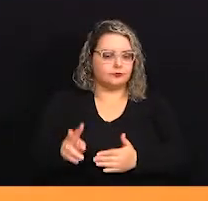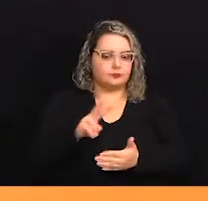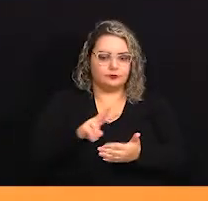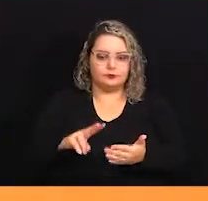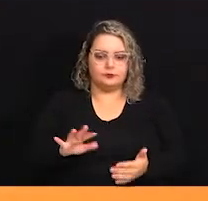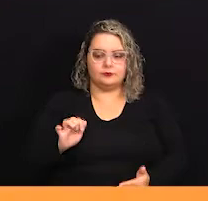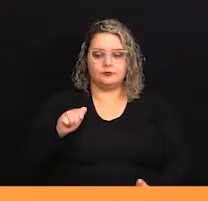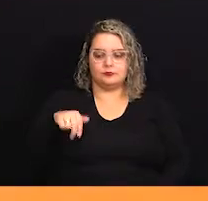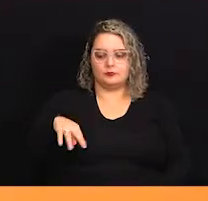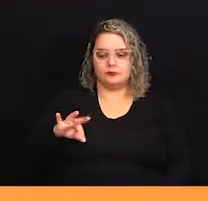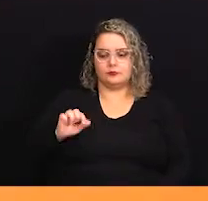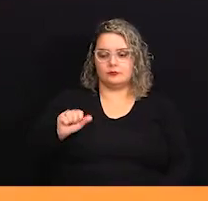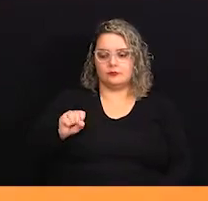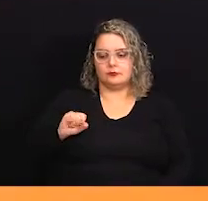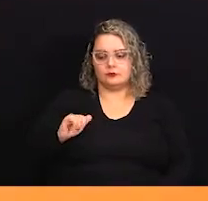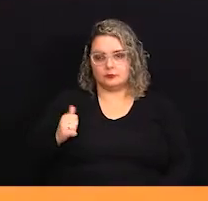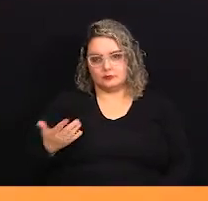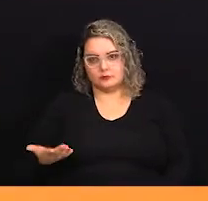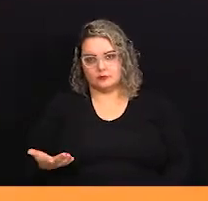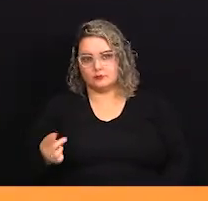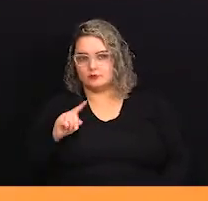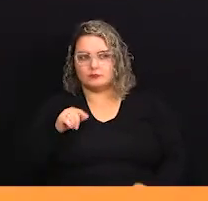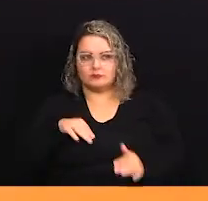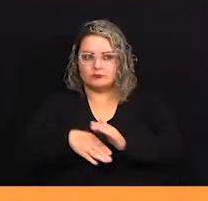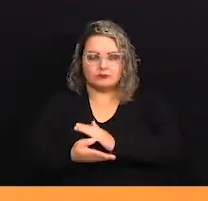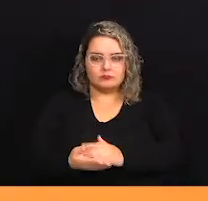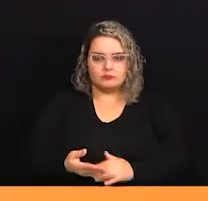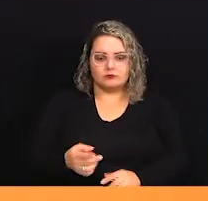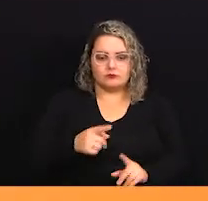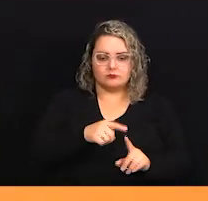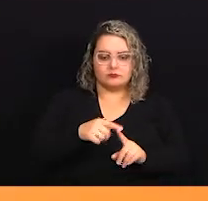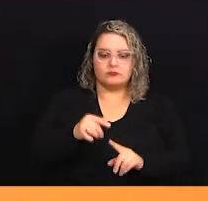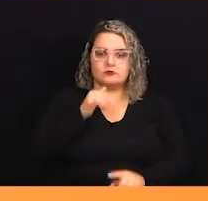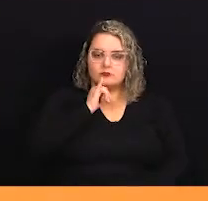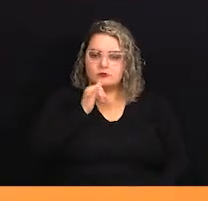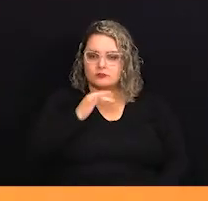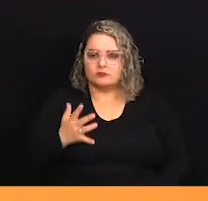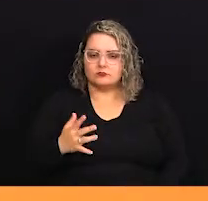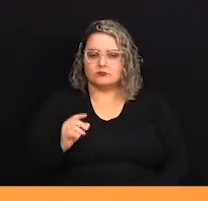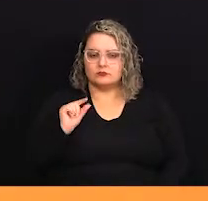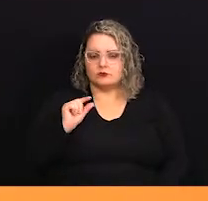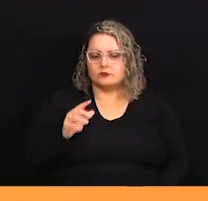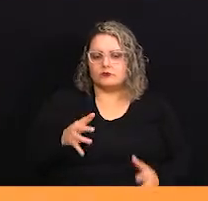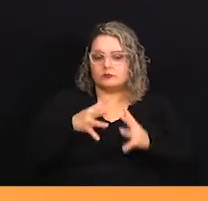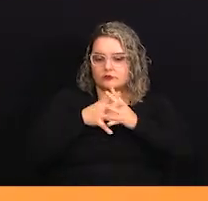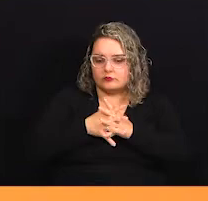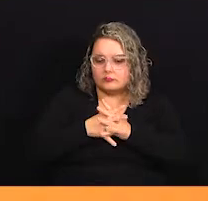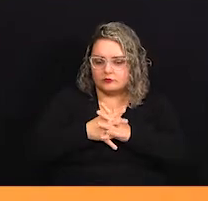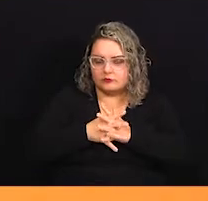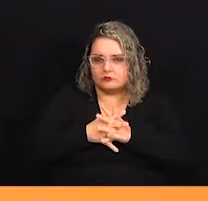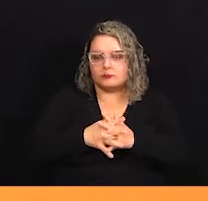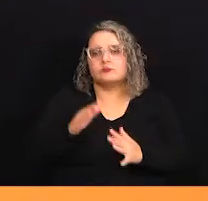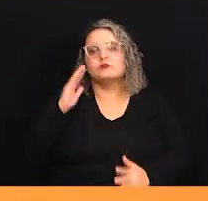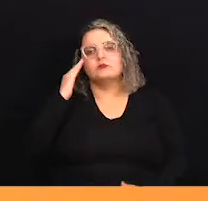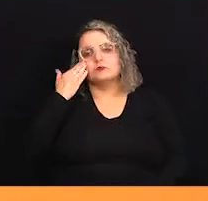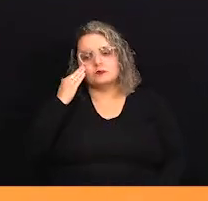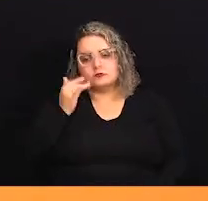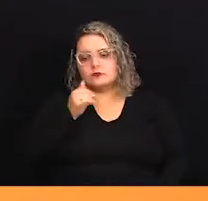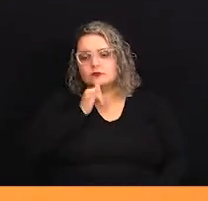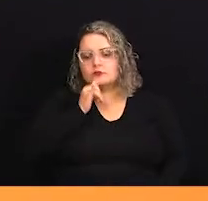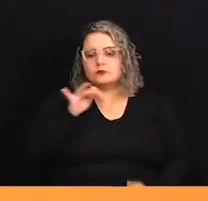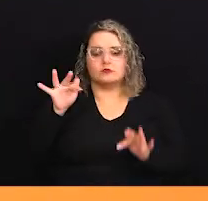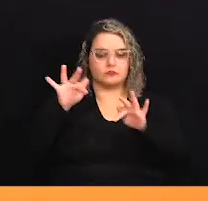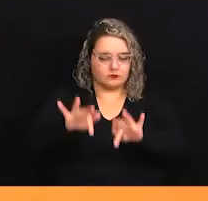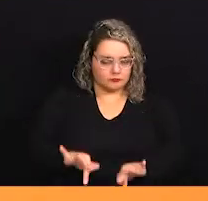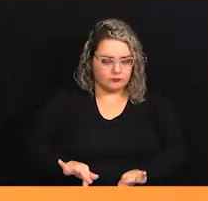a ler fantasia acabam não estando tão acostumados com esse tipo de narrativa. Então, às vezes, ficam um pouco confusos e vão entender a narrativa